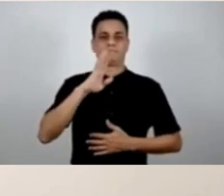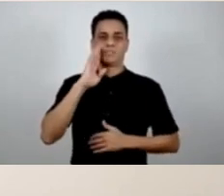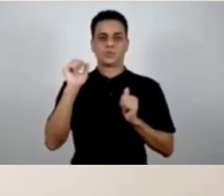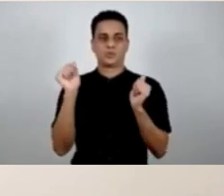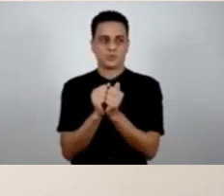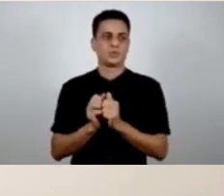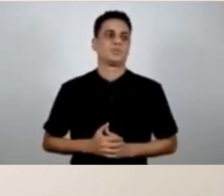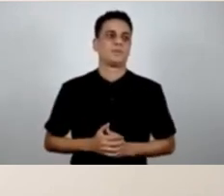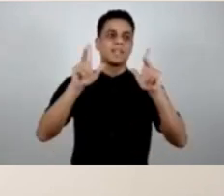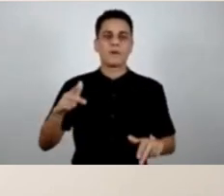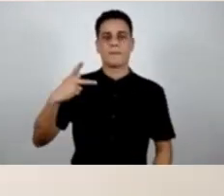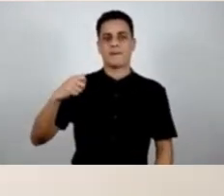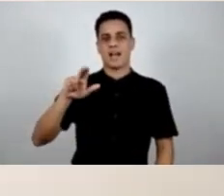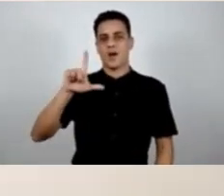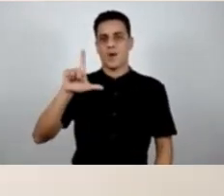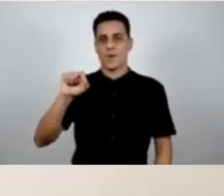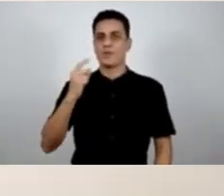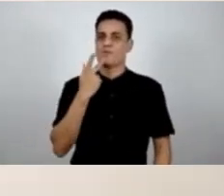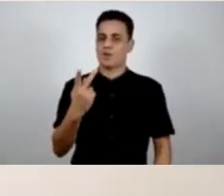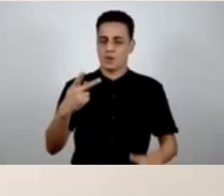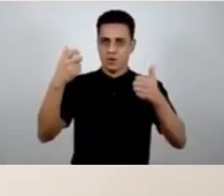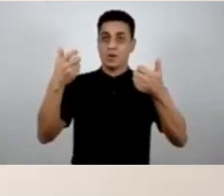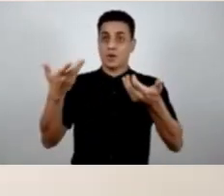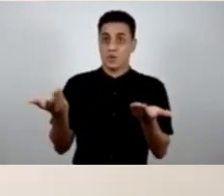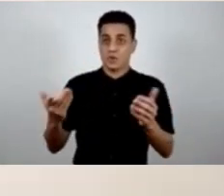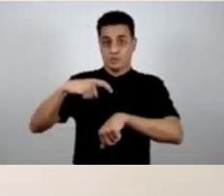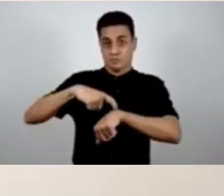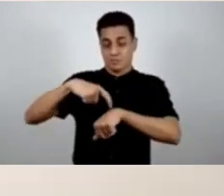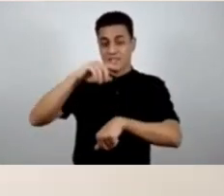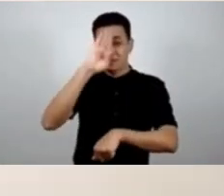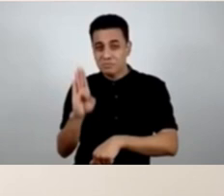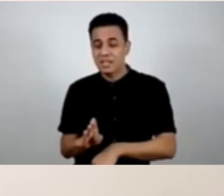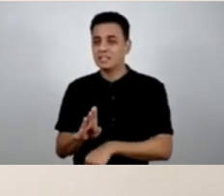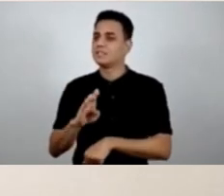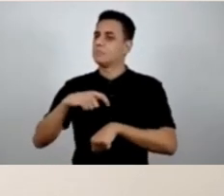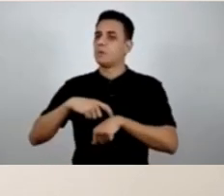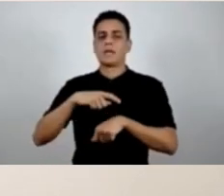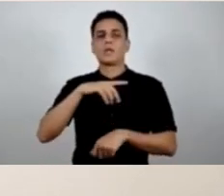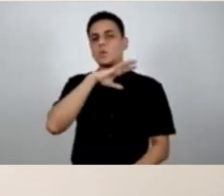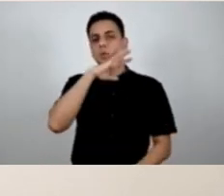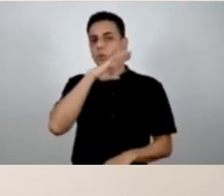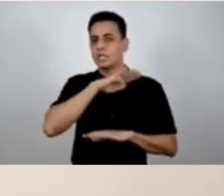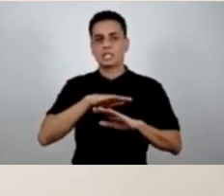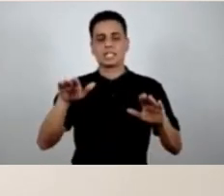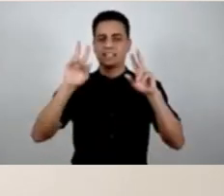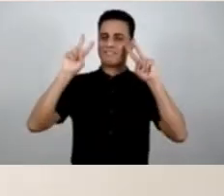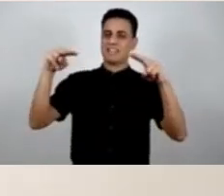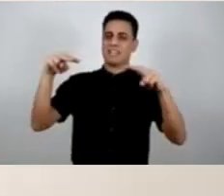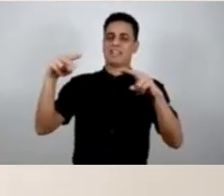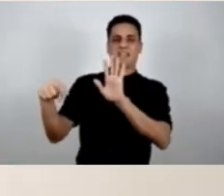como o Paulo acabou de falar, assim, hoje o momento do Brasil é um momento muito ruim em termos de